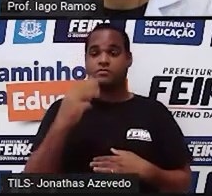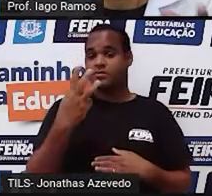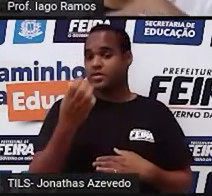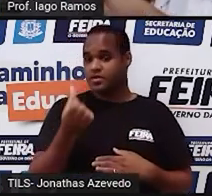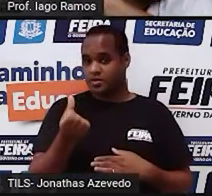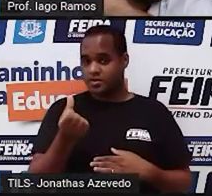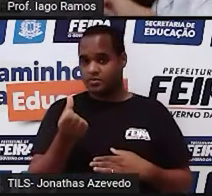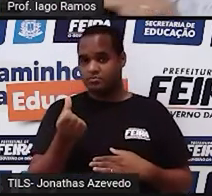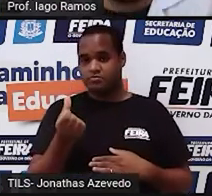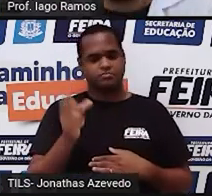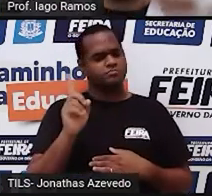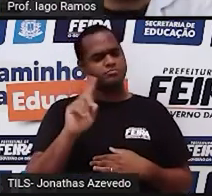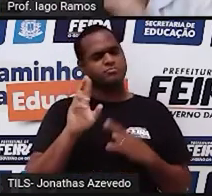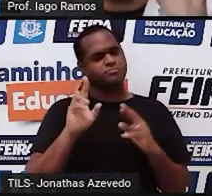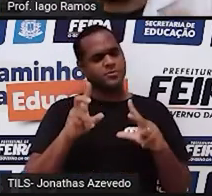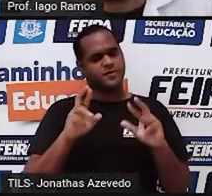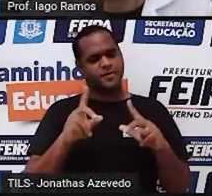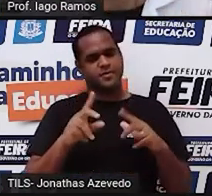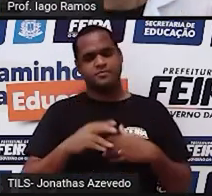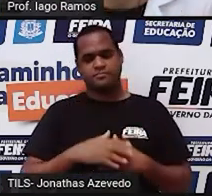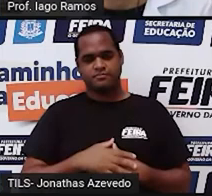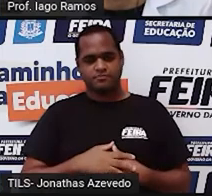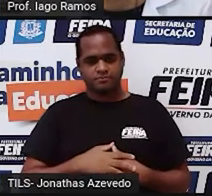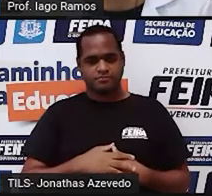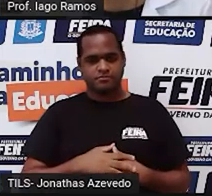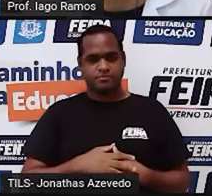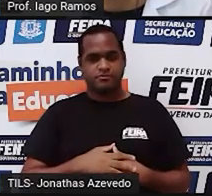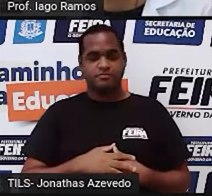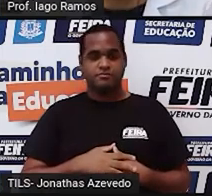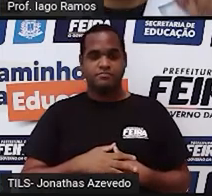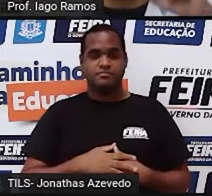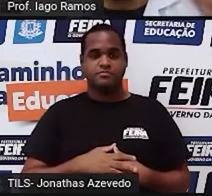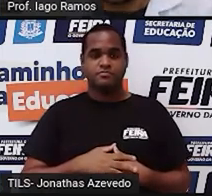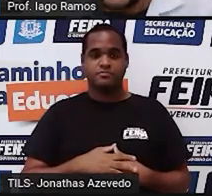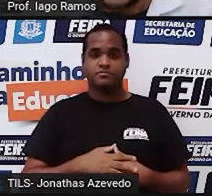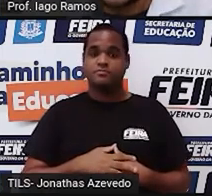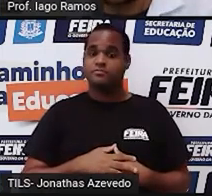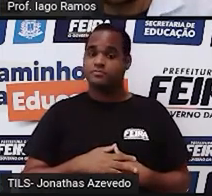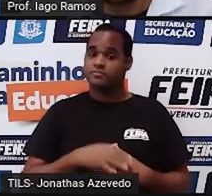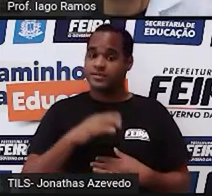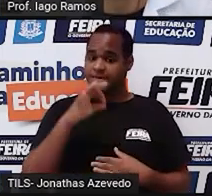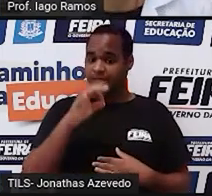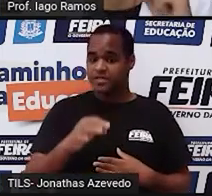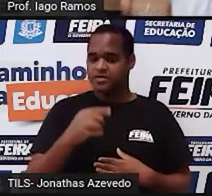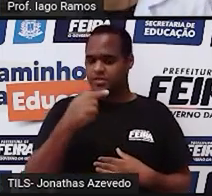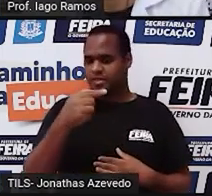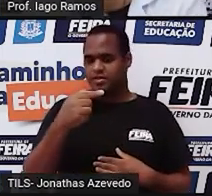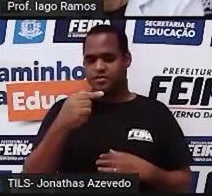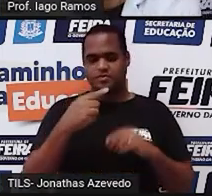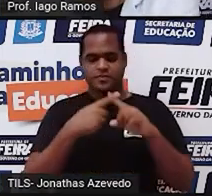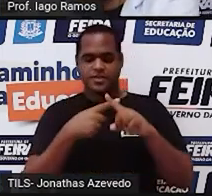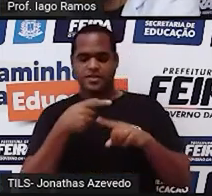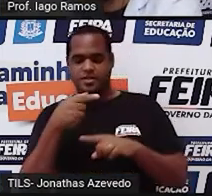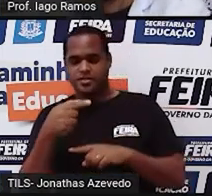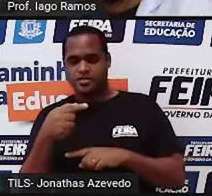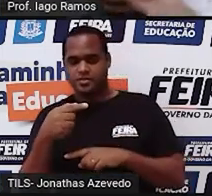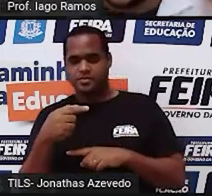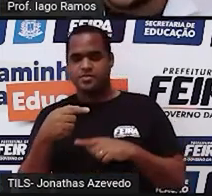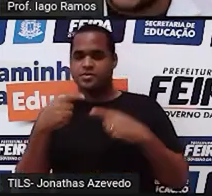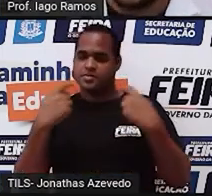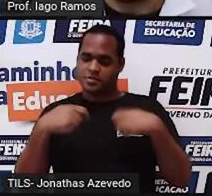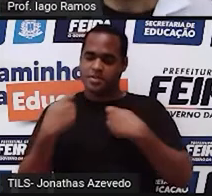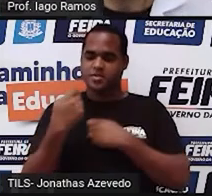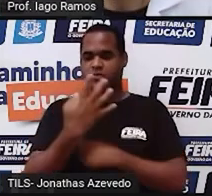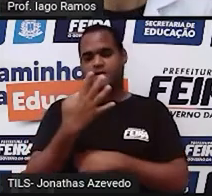36 Então já não é a letra E se for 7 quando fizesse sete vezes sete